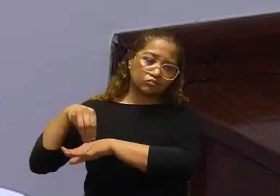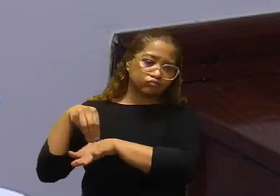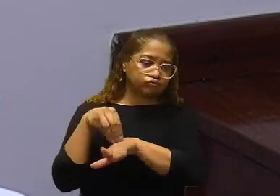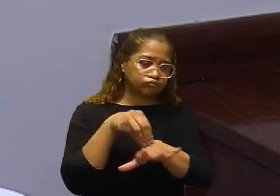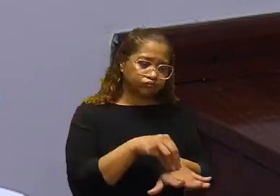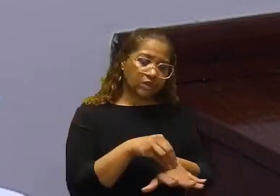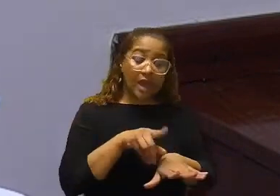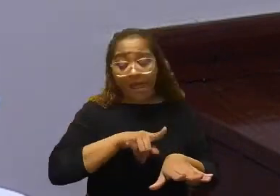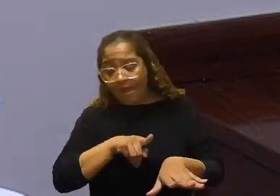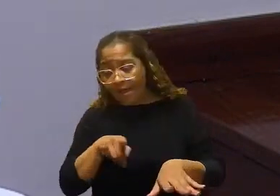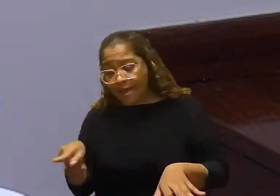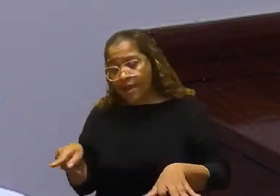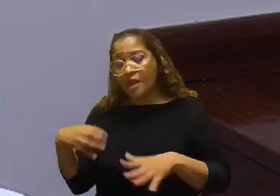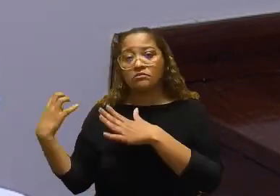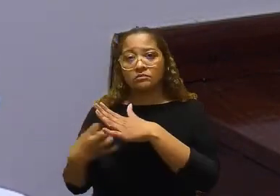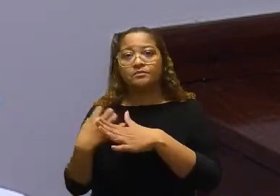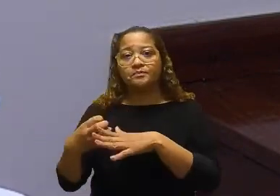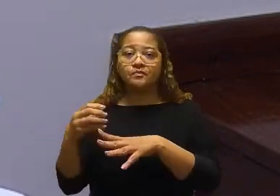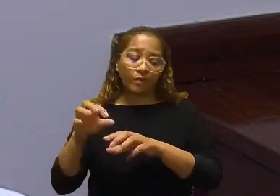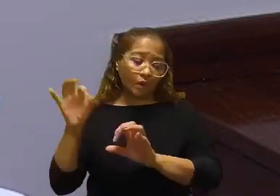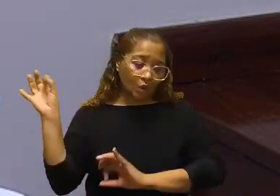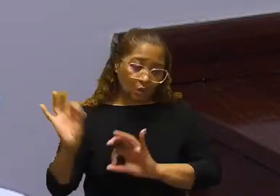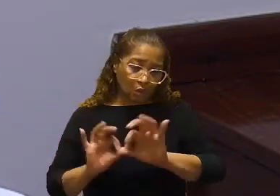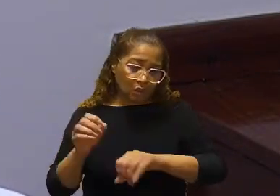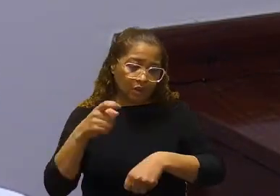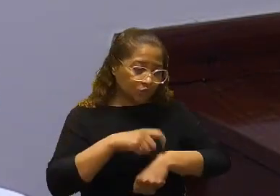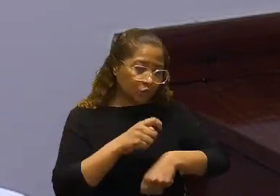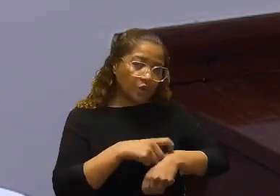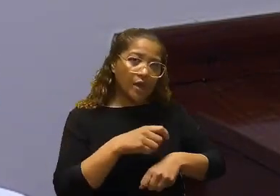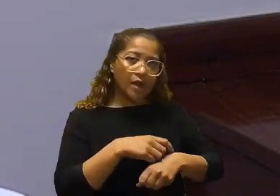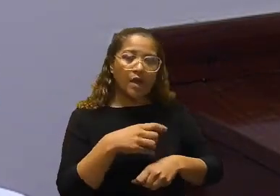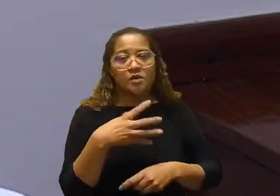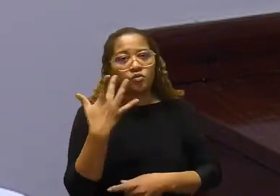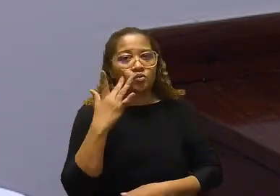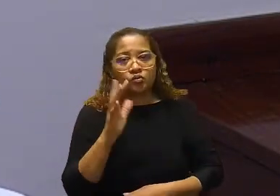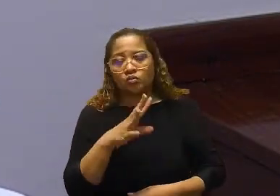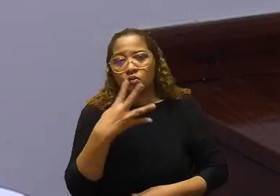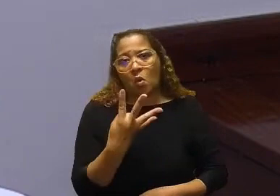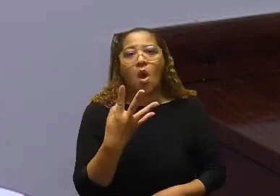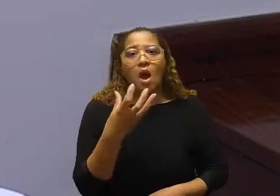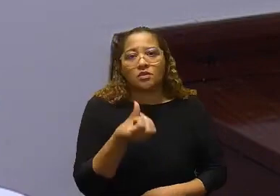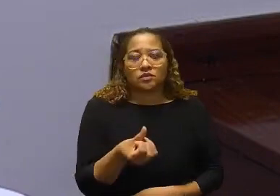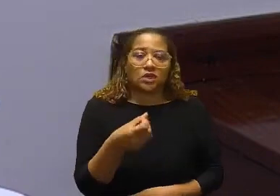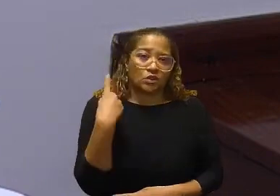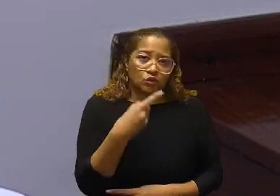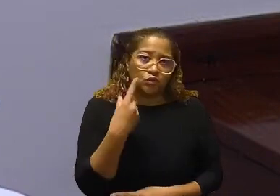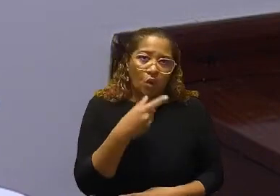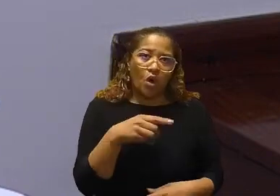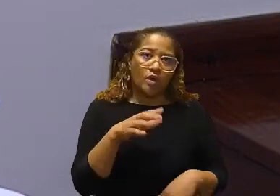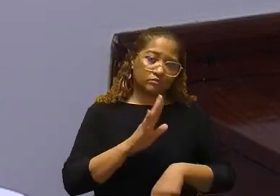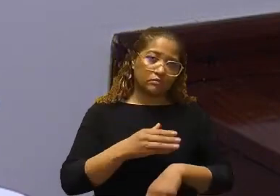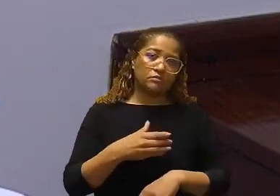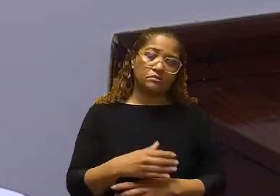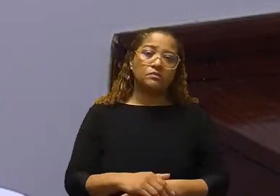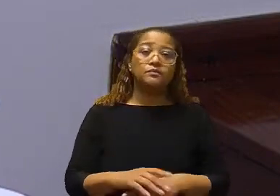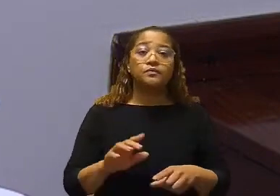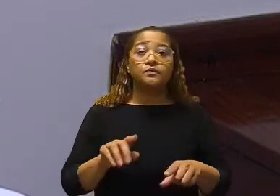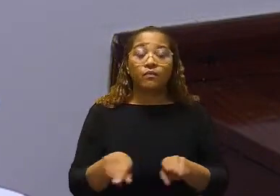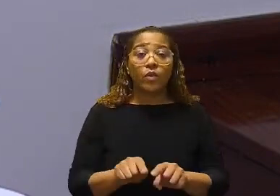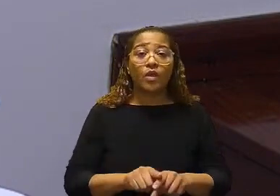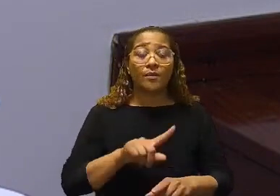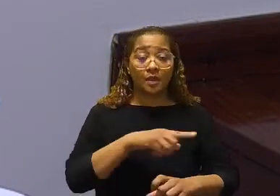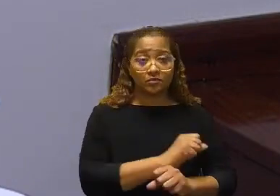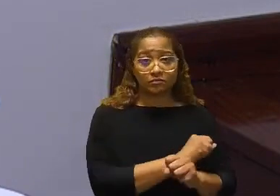se Organize e faça carga e descarga em 4 horas 6 horas que é um período bacana E durante o outro período